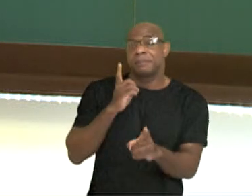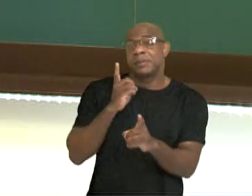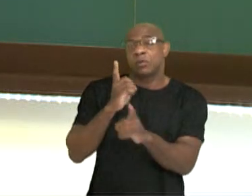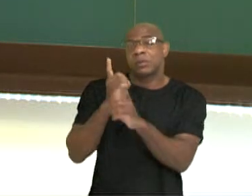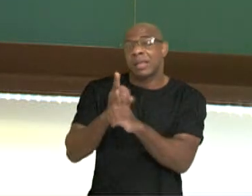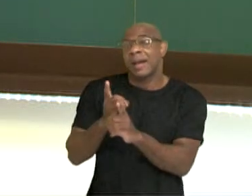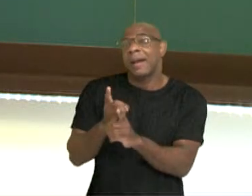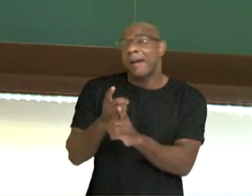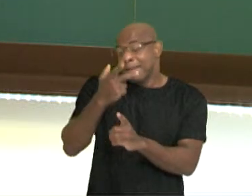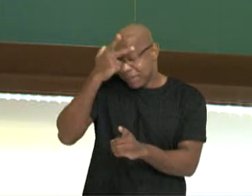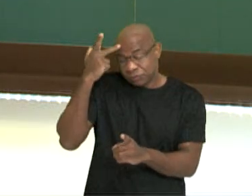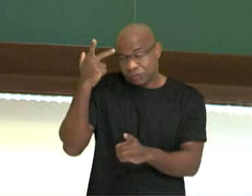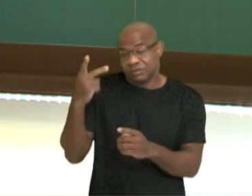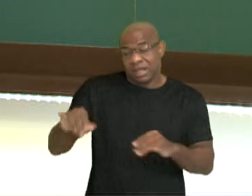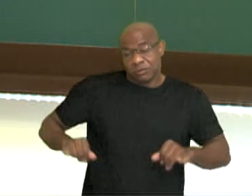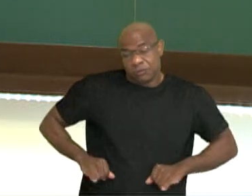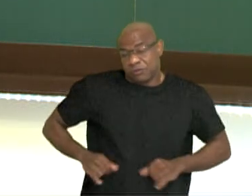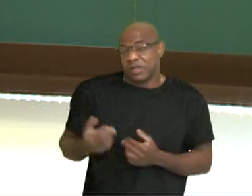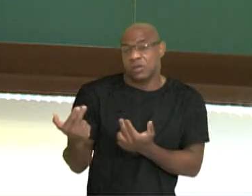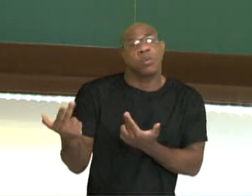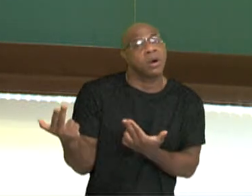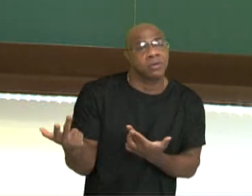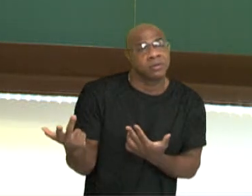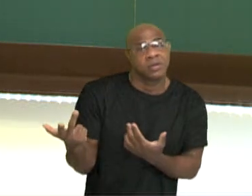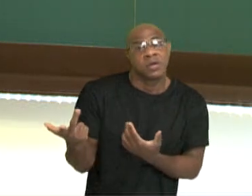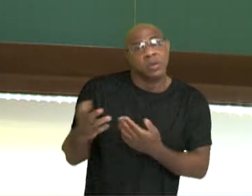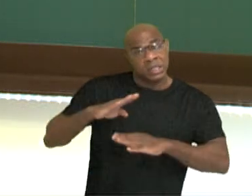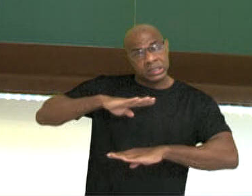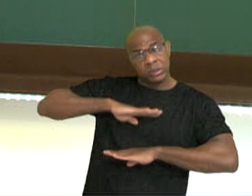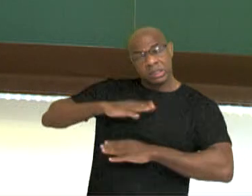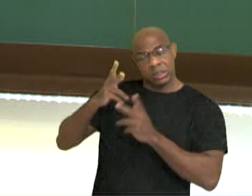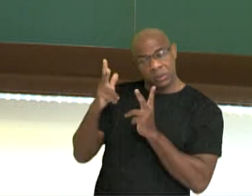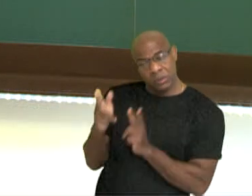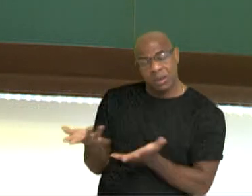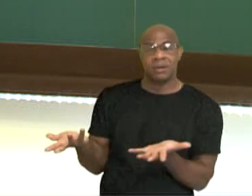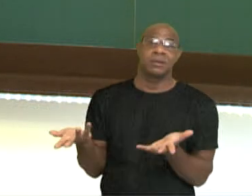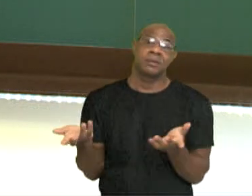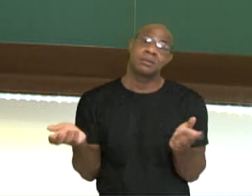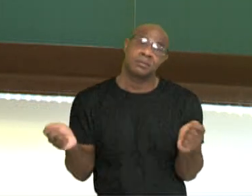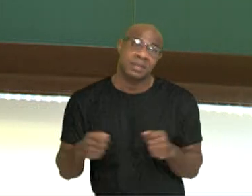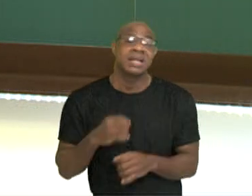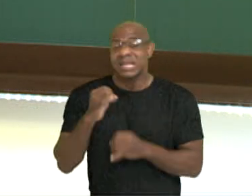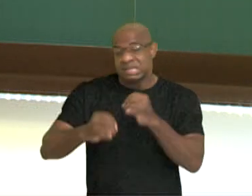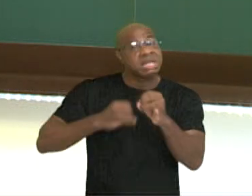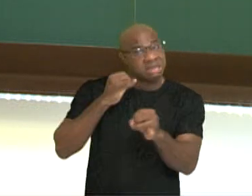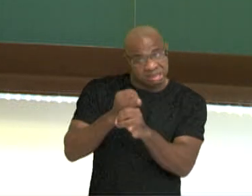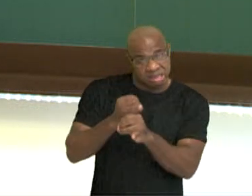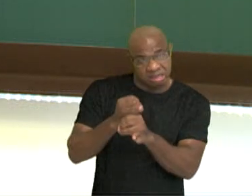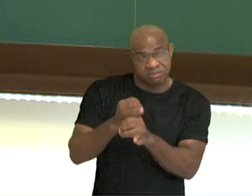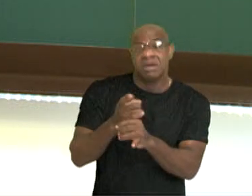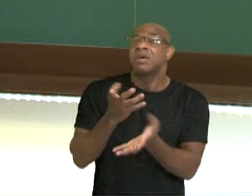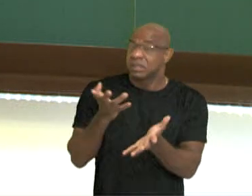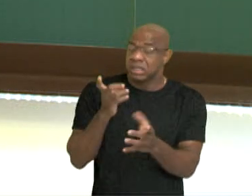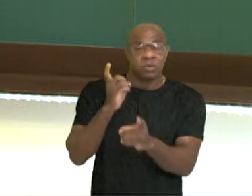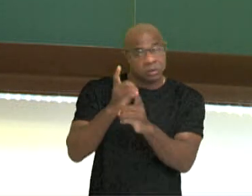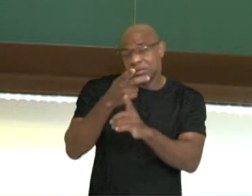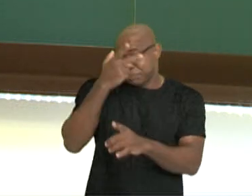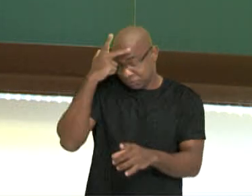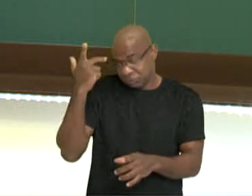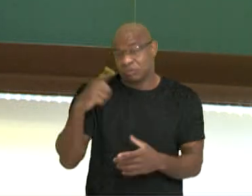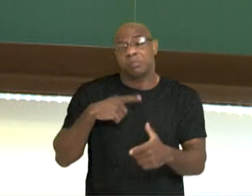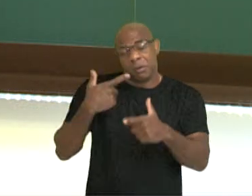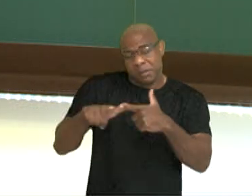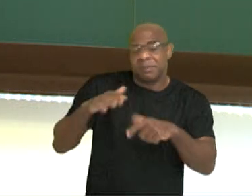Semelhantes. Na internet existem vários grupos de pessoas, né, com diferentes problemas de saúde, às